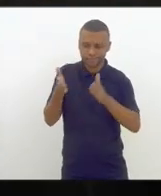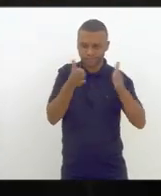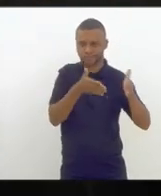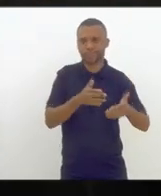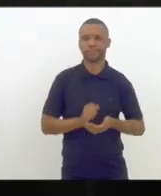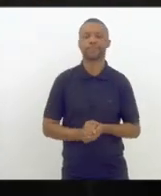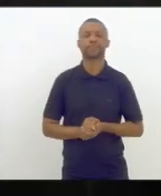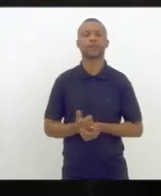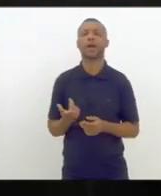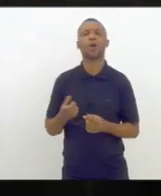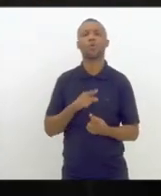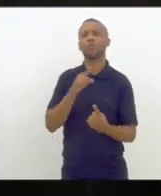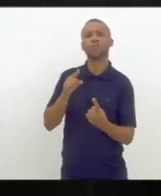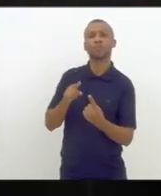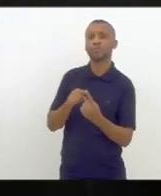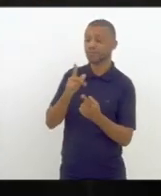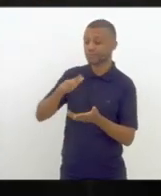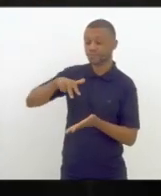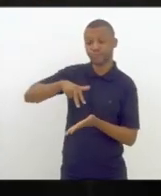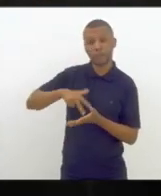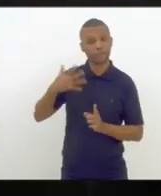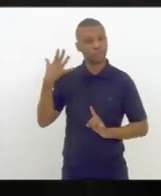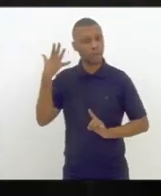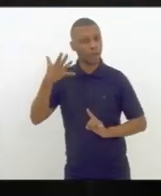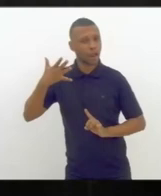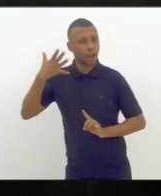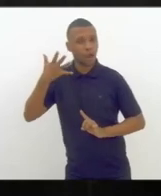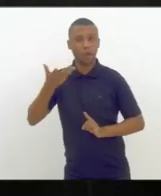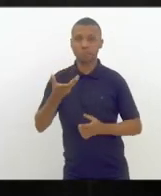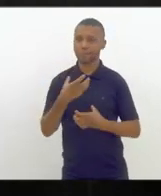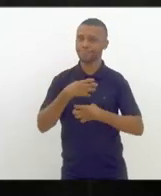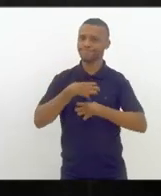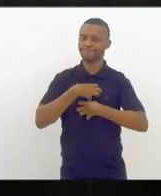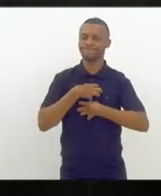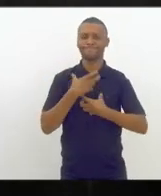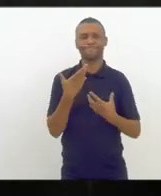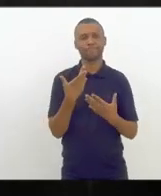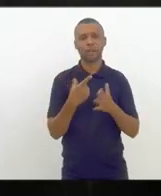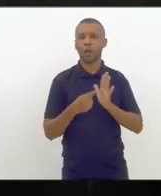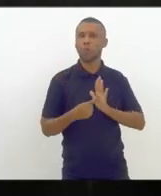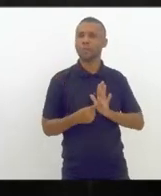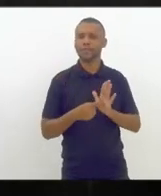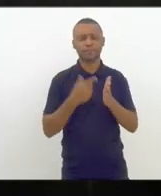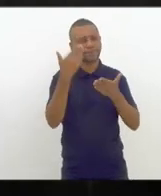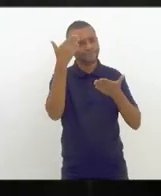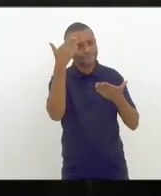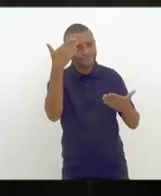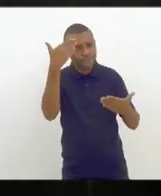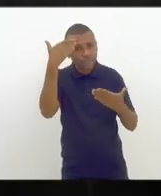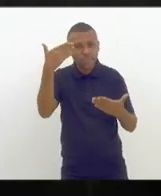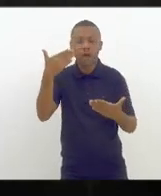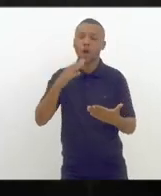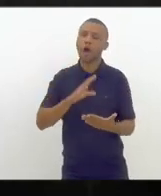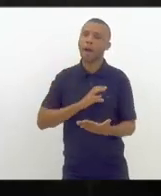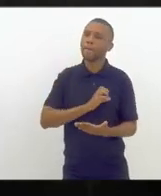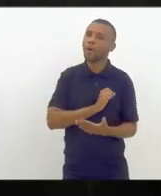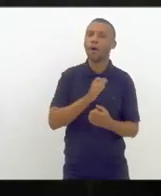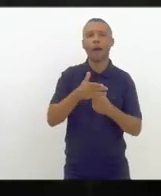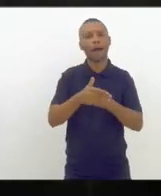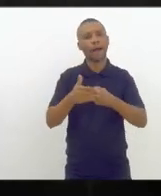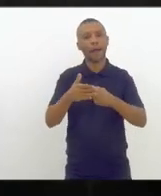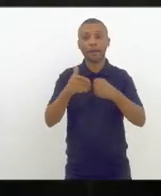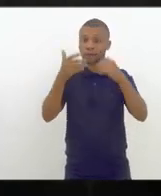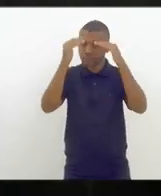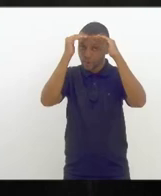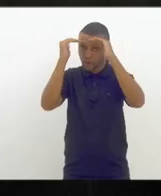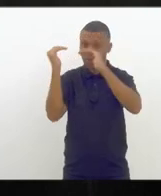aqui à tribuna é para externar o meu sentimento de gratidão, de amor, de carinho e de respeito pelo povo